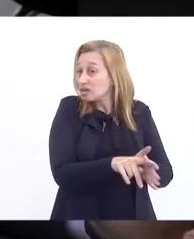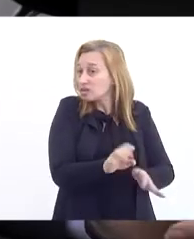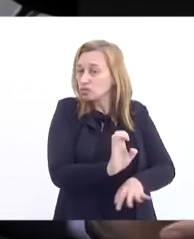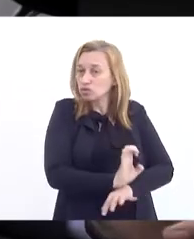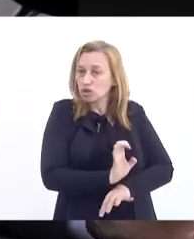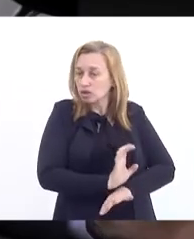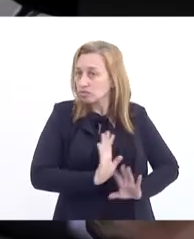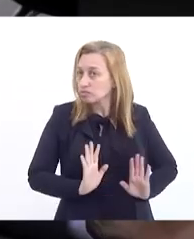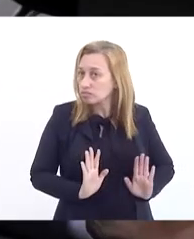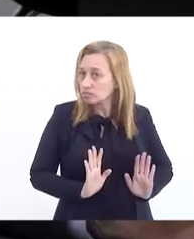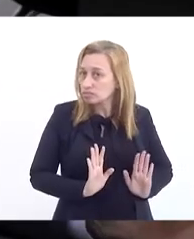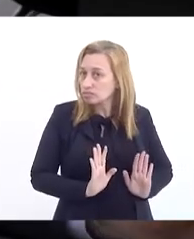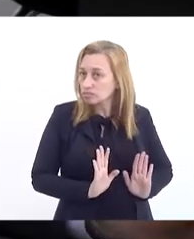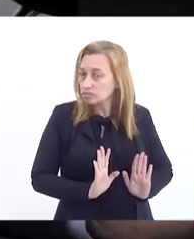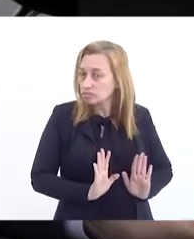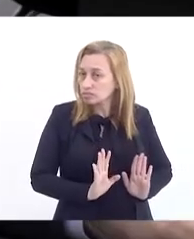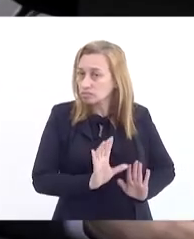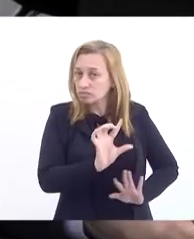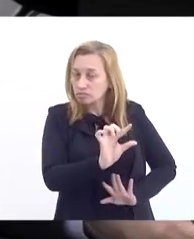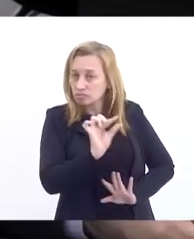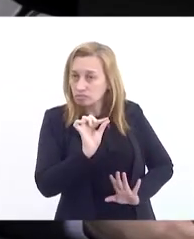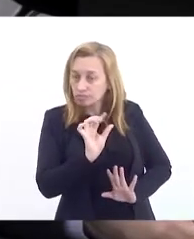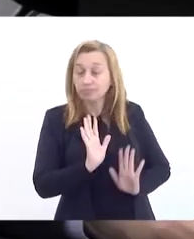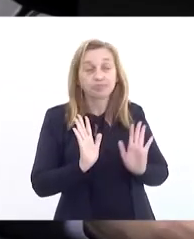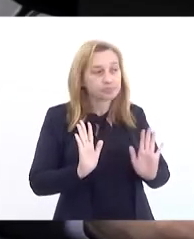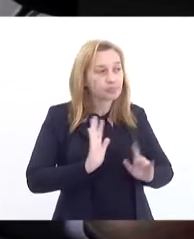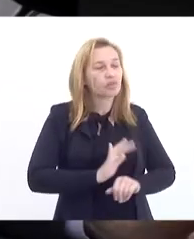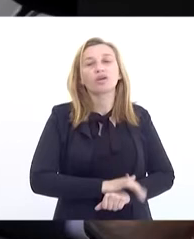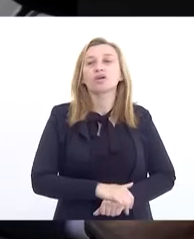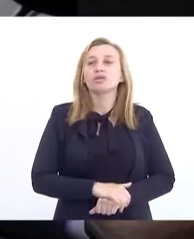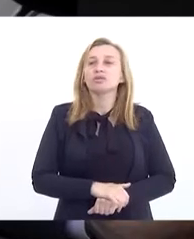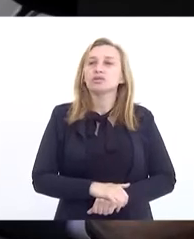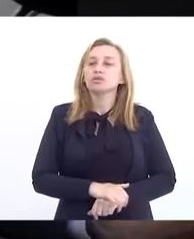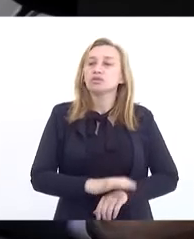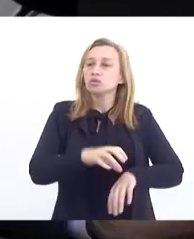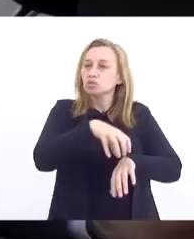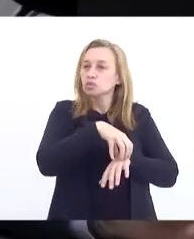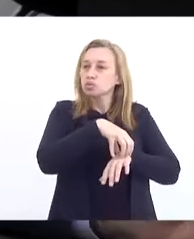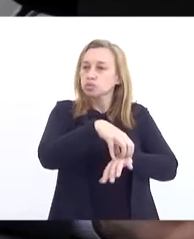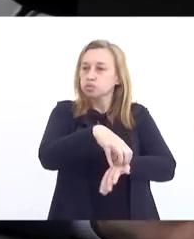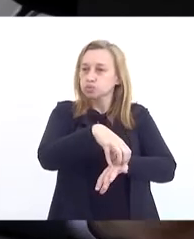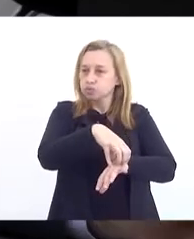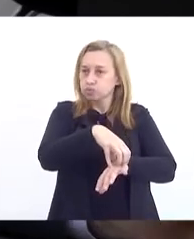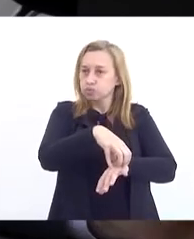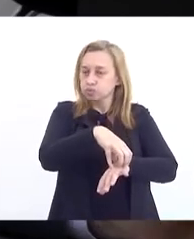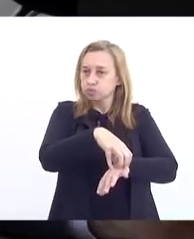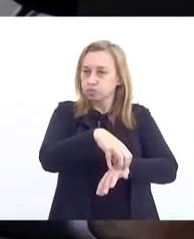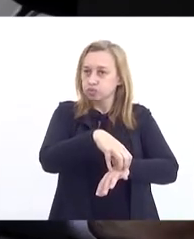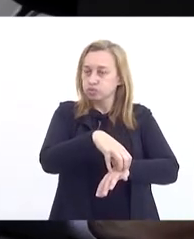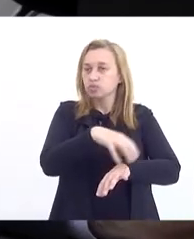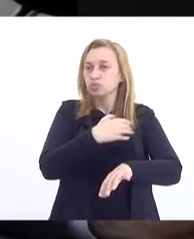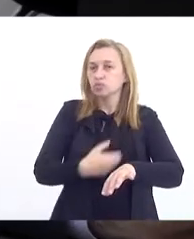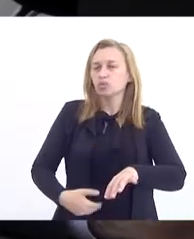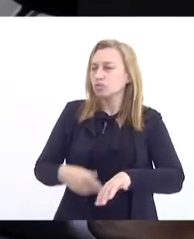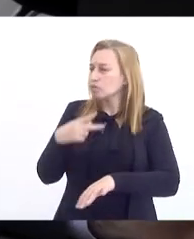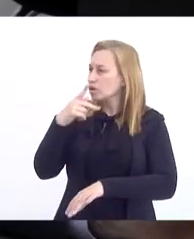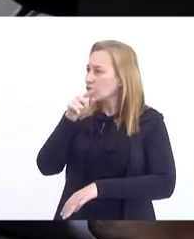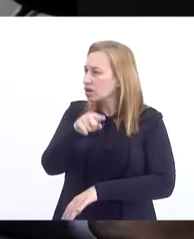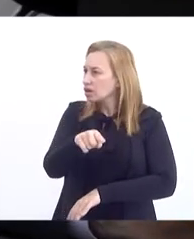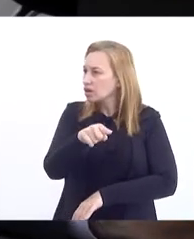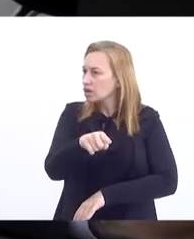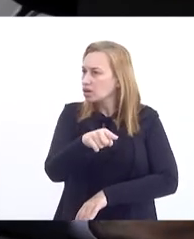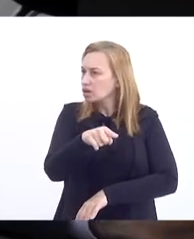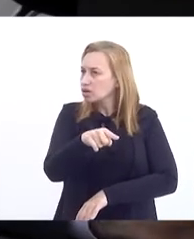Ela não é uma publicidade definitiva. E os meios de transporte, aqui especificamente